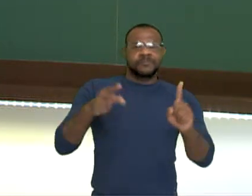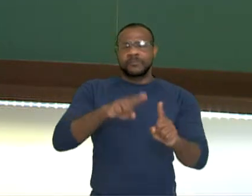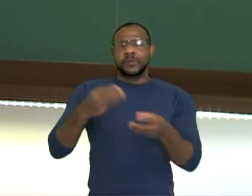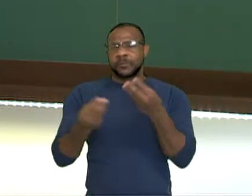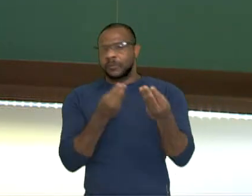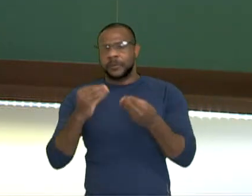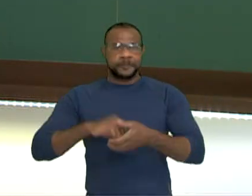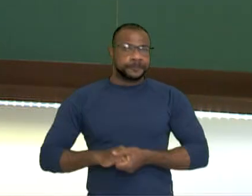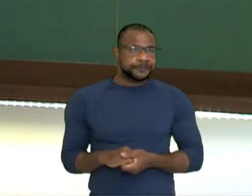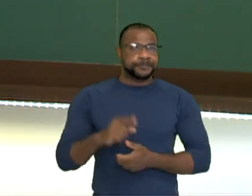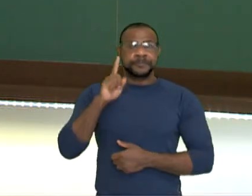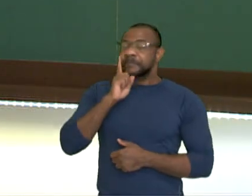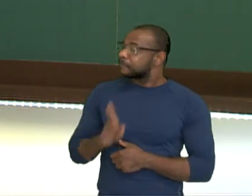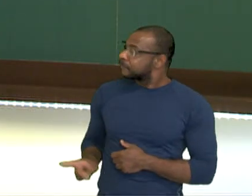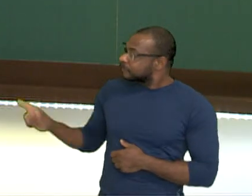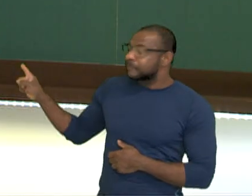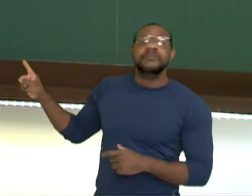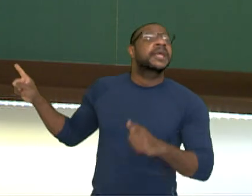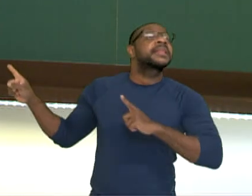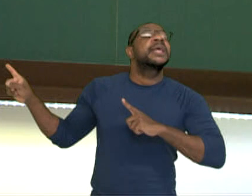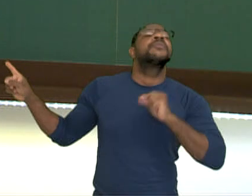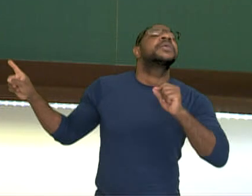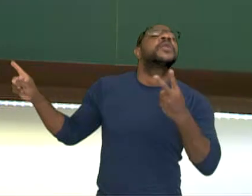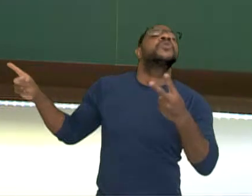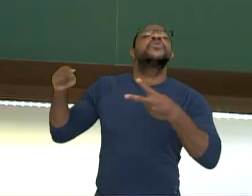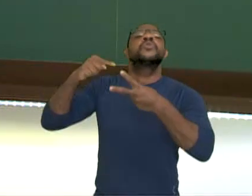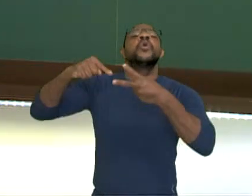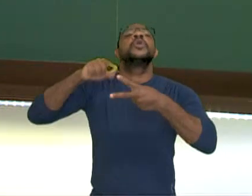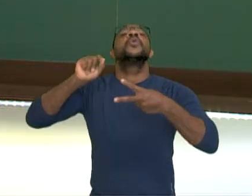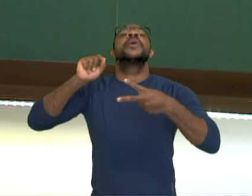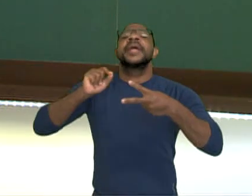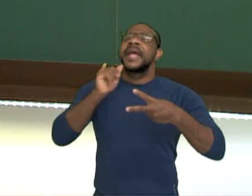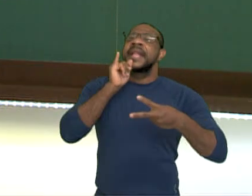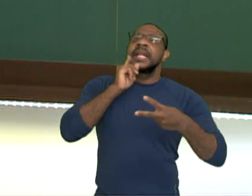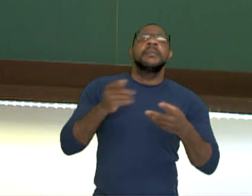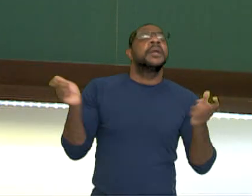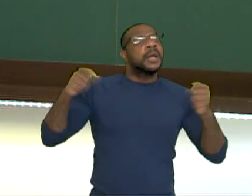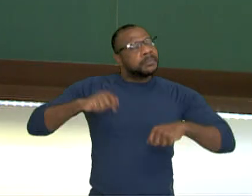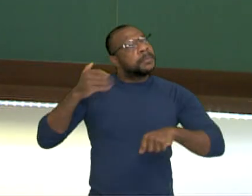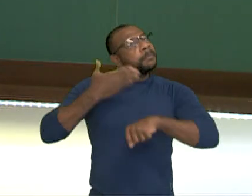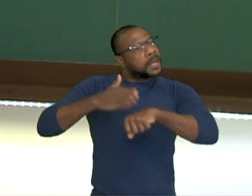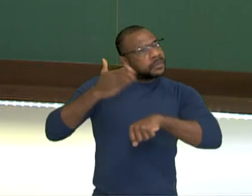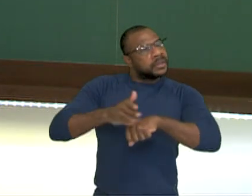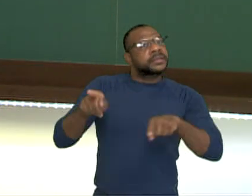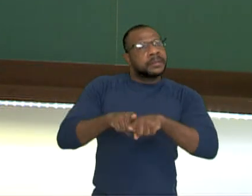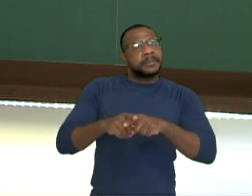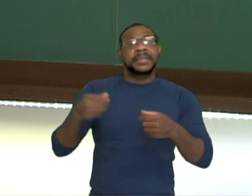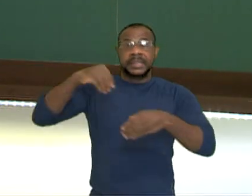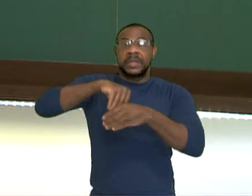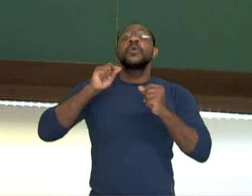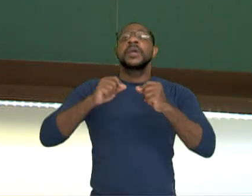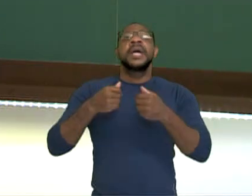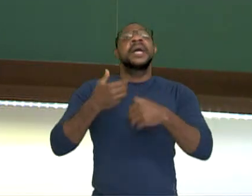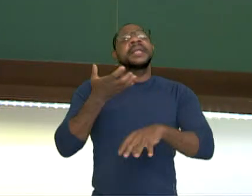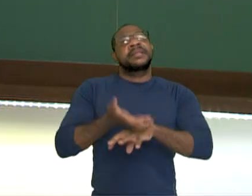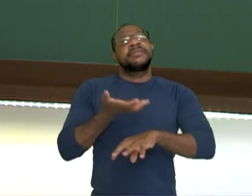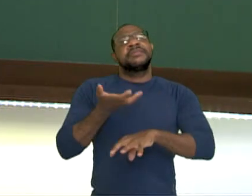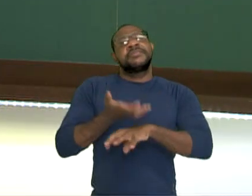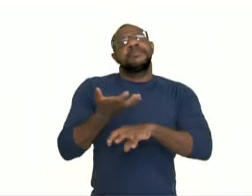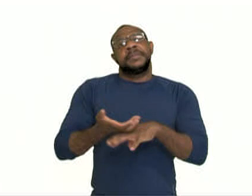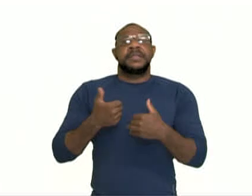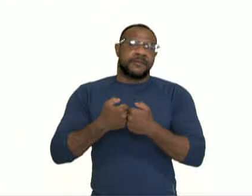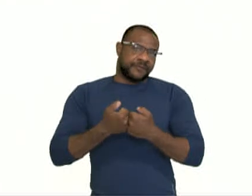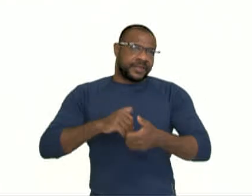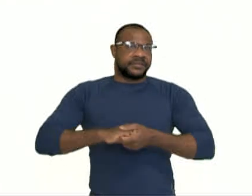cosseno. Então aqui nós vamos ter dois exemplos que são praticados também lá em física. Então a função